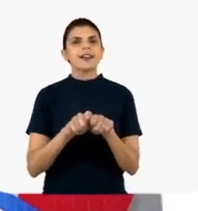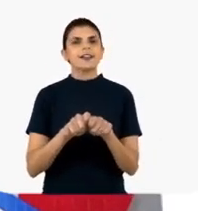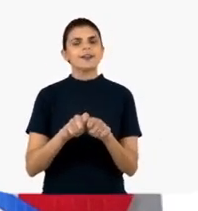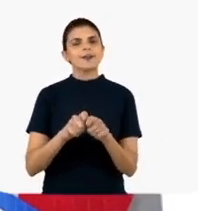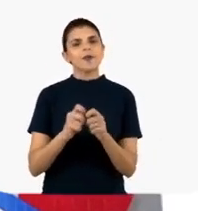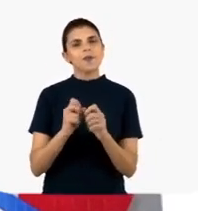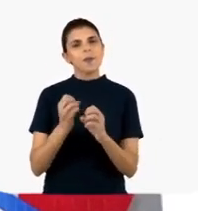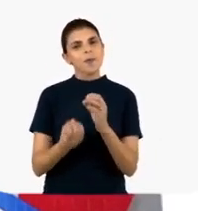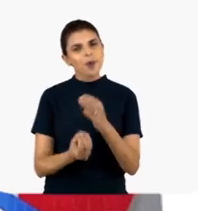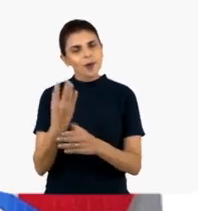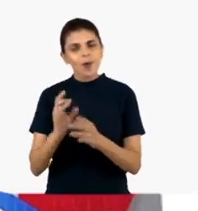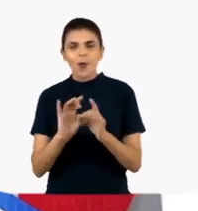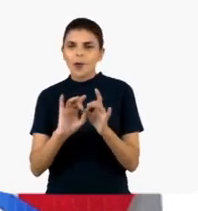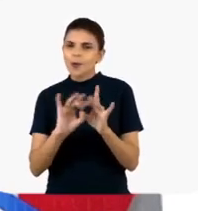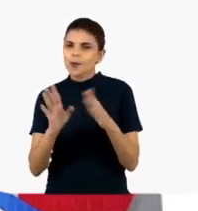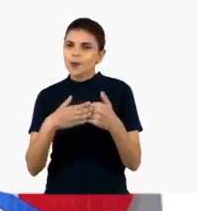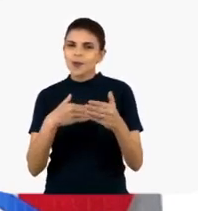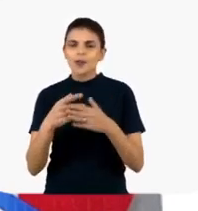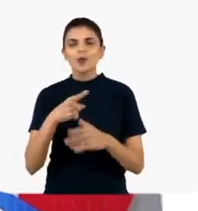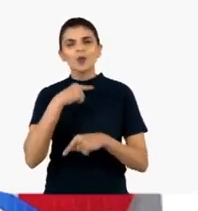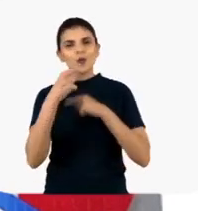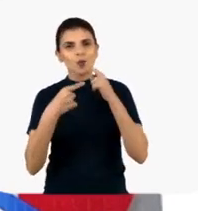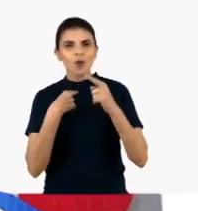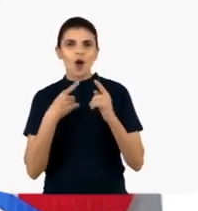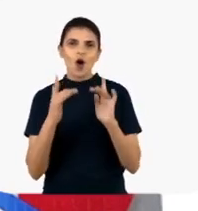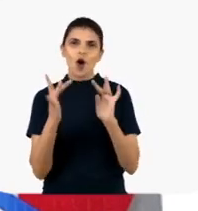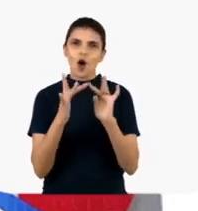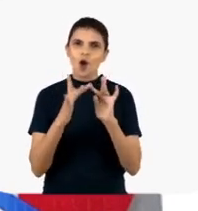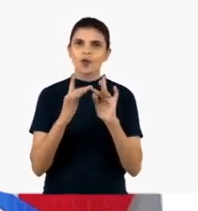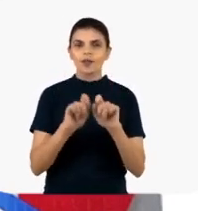produção de biofármacos. Eu fico à disposição, meus